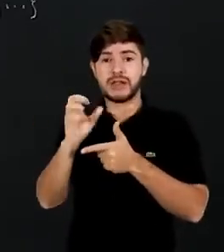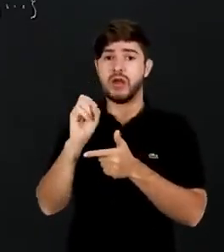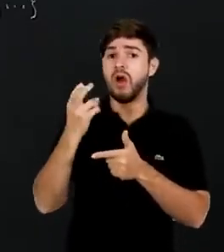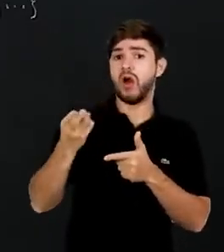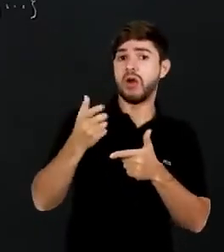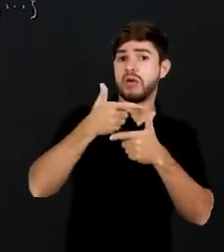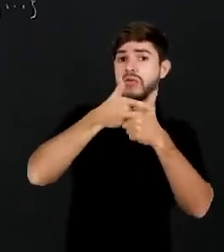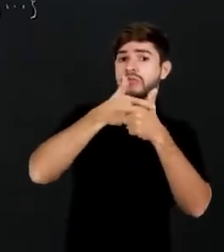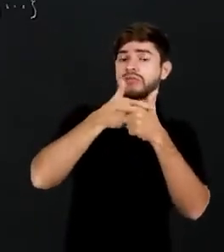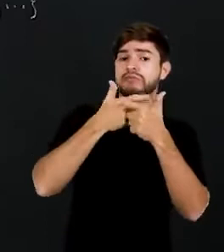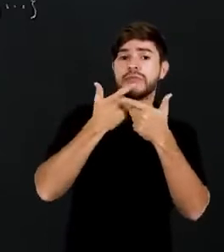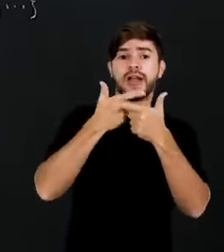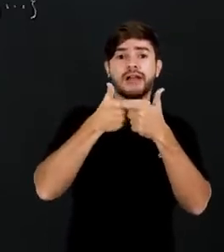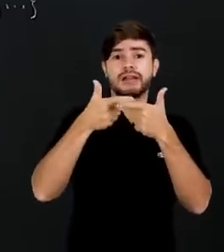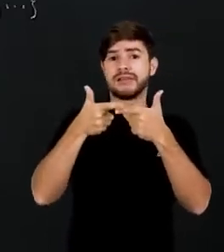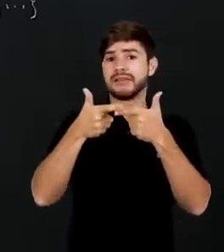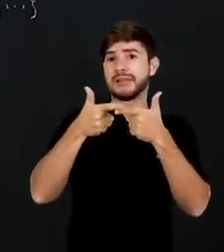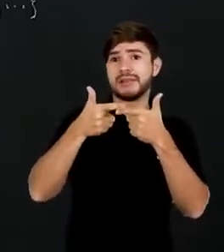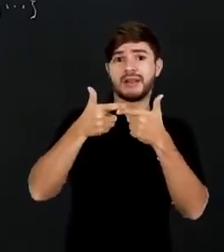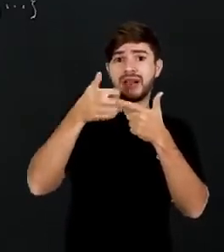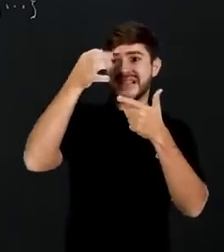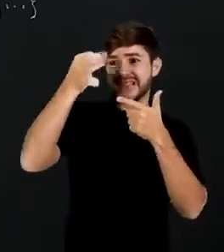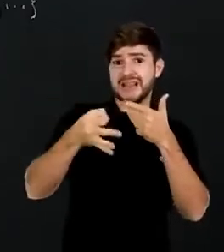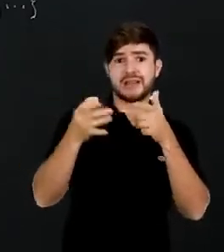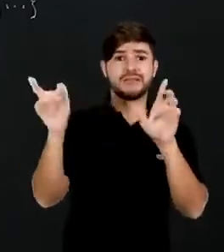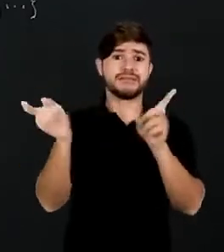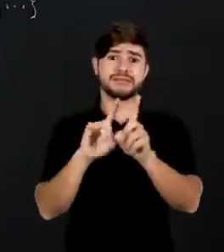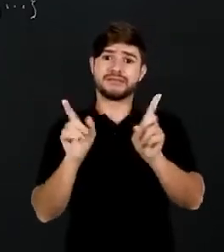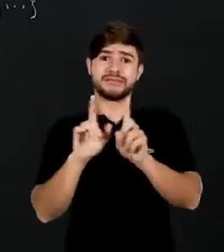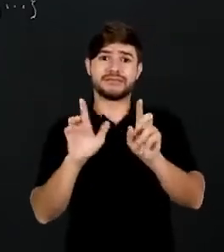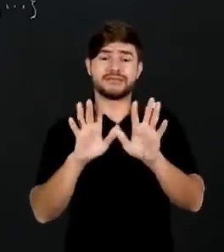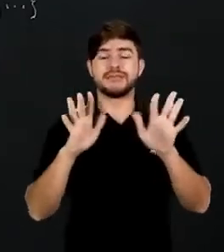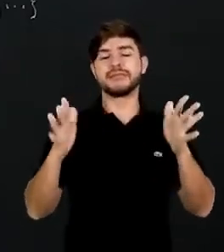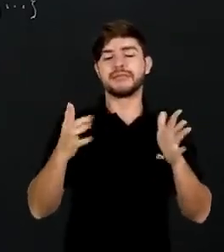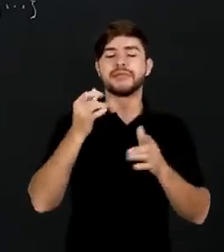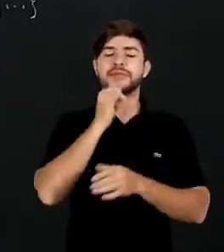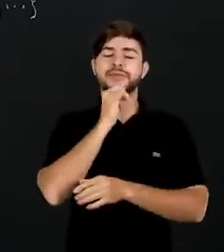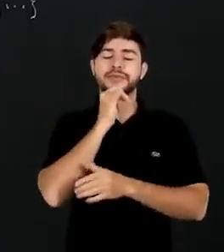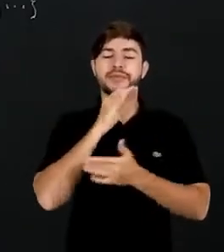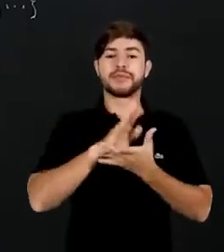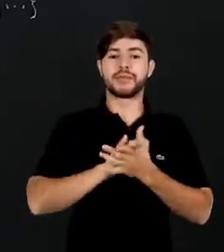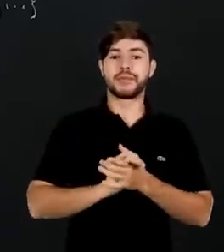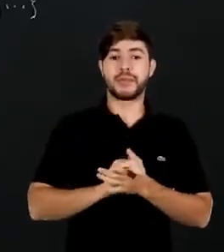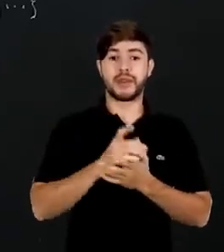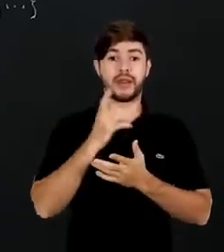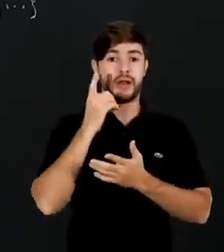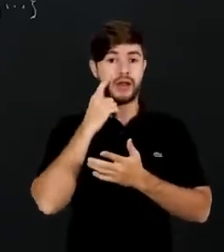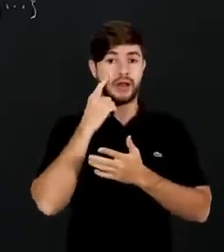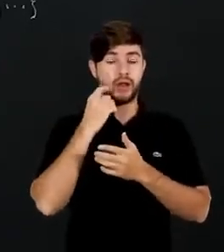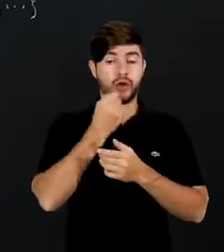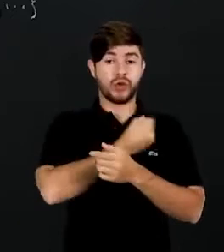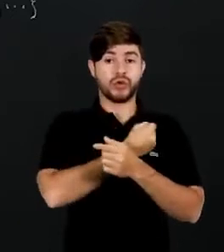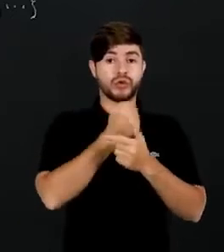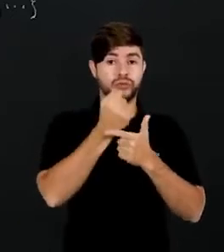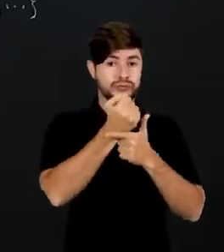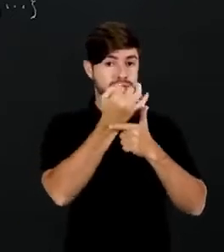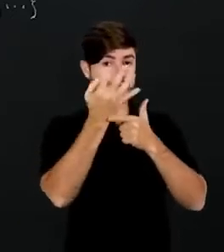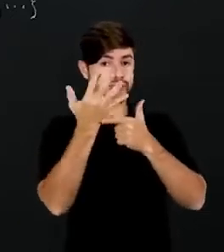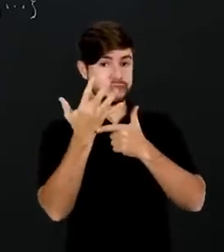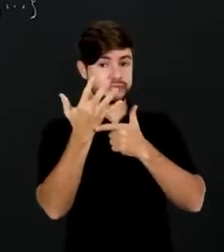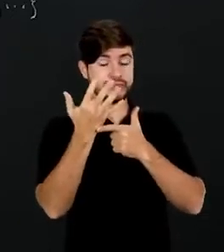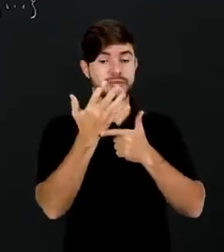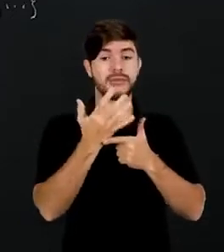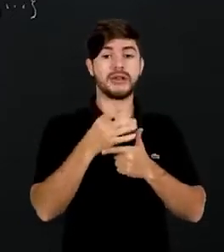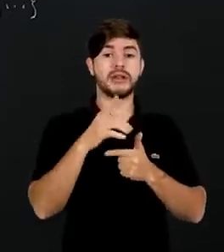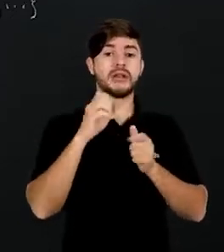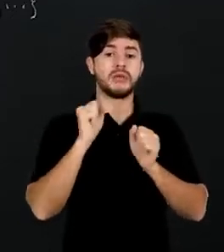fração que também não represente uma divisão exata. Então, por exemplo, para os racionais, eu posso